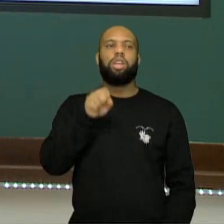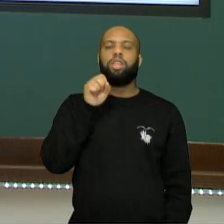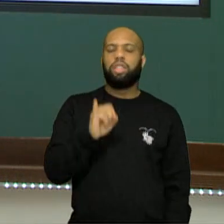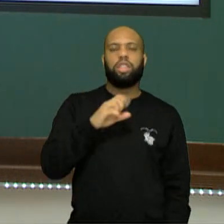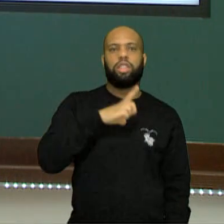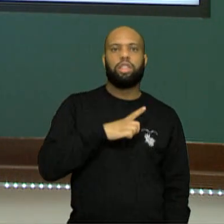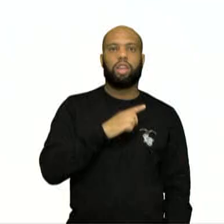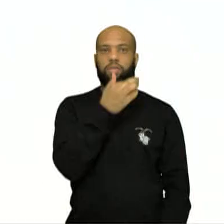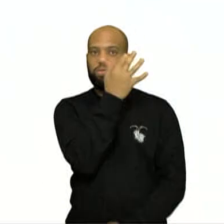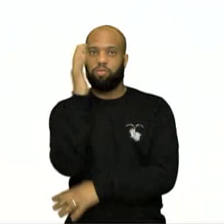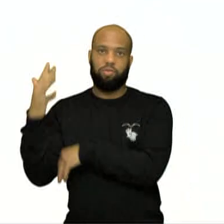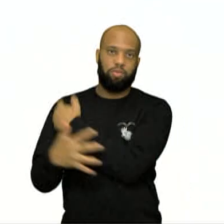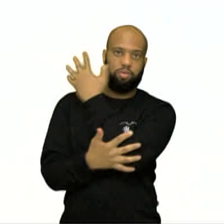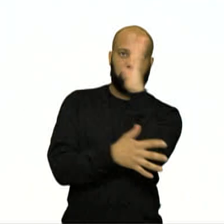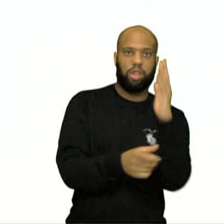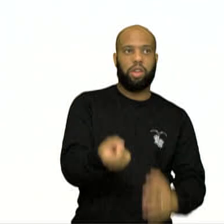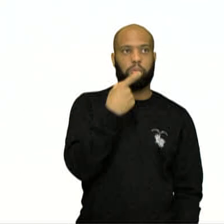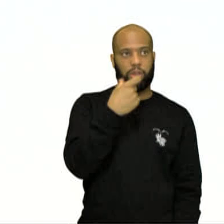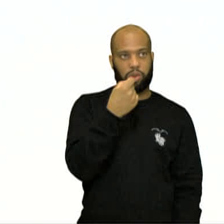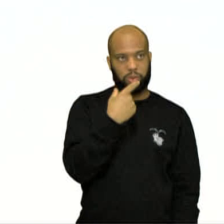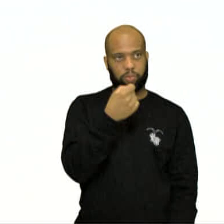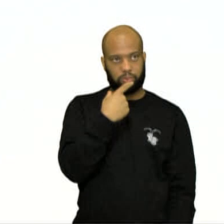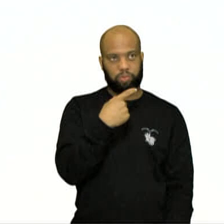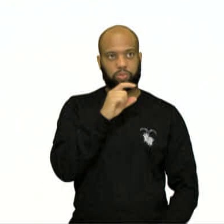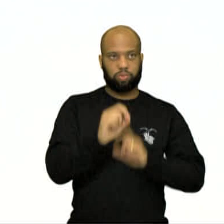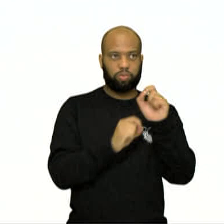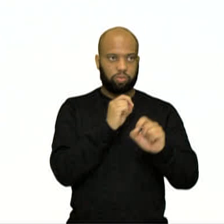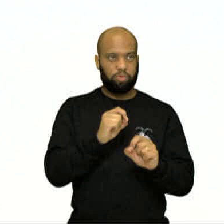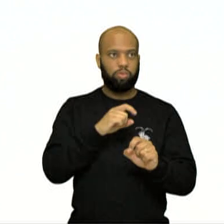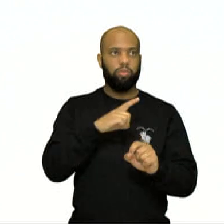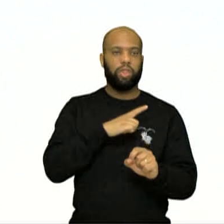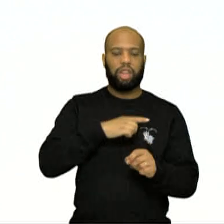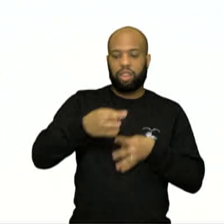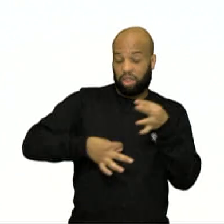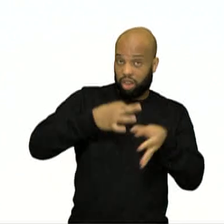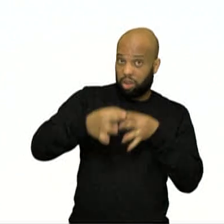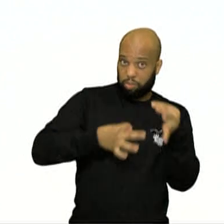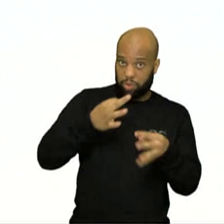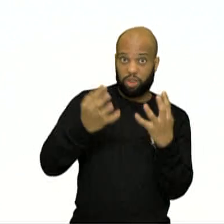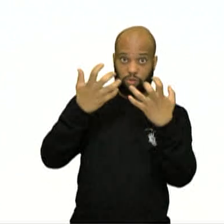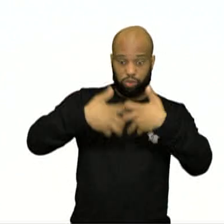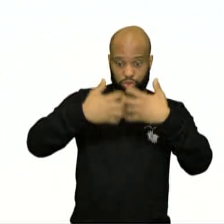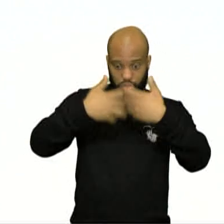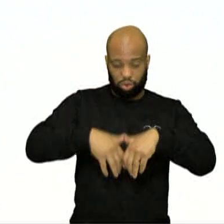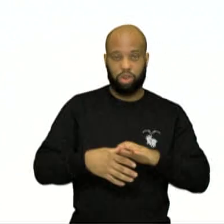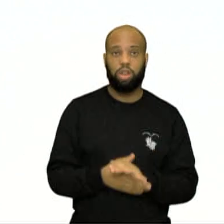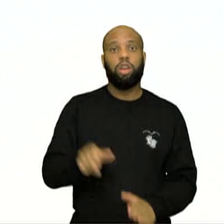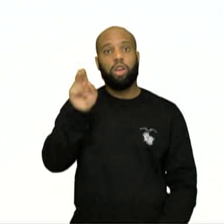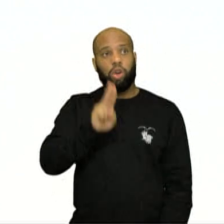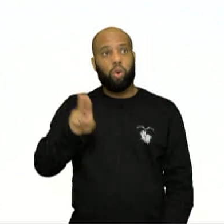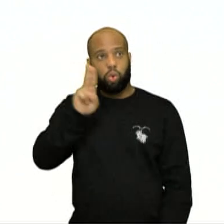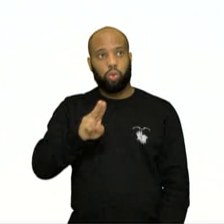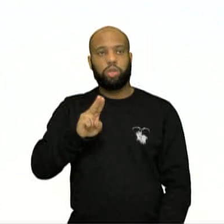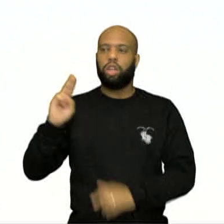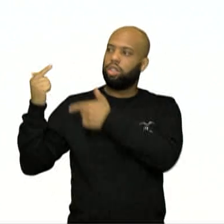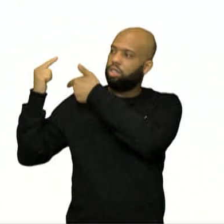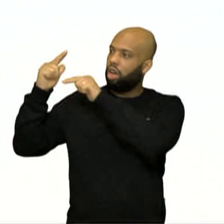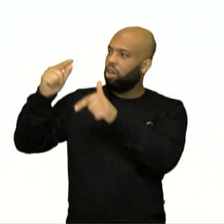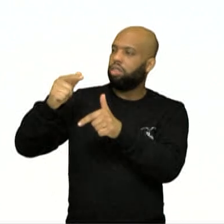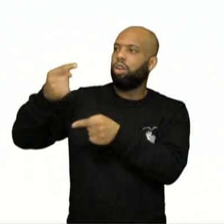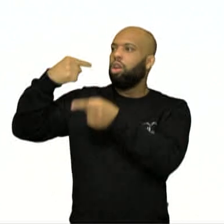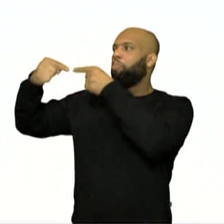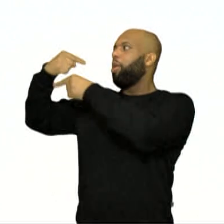que as plantas medicinais, elas são, né, aquelas que exercem ação terapêutica e são utilizadas tradicionalmente